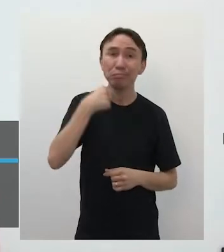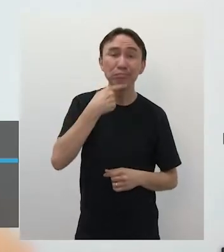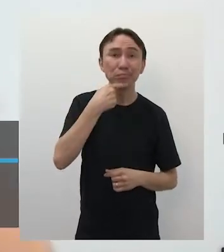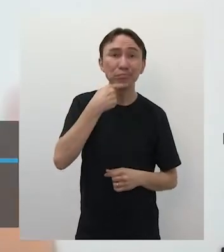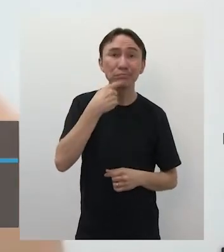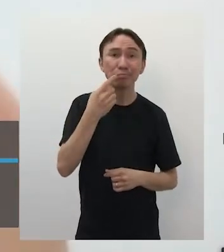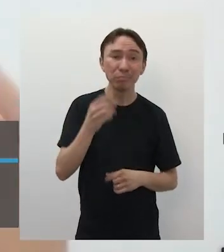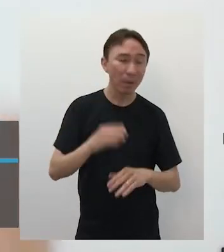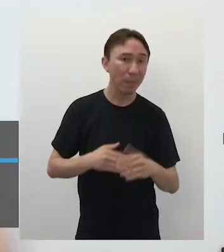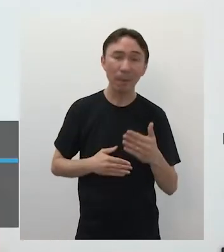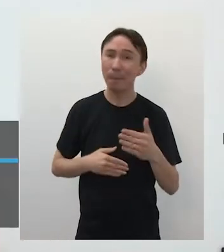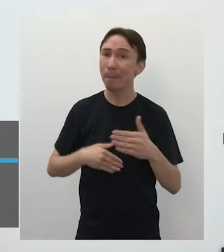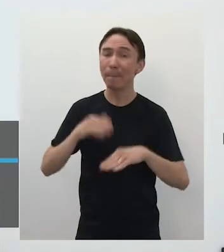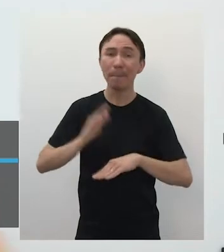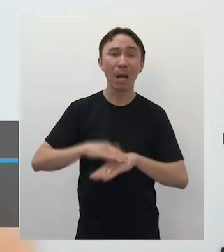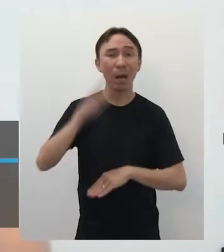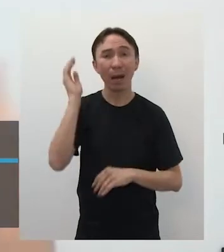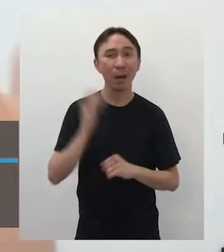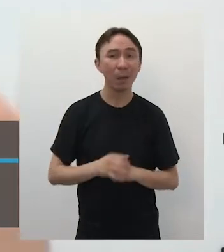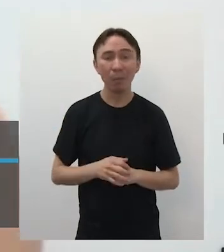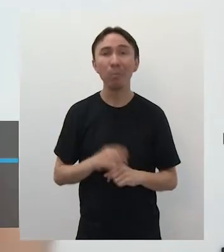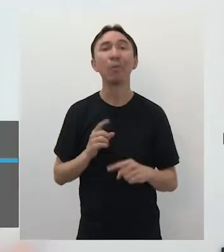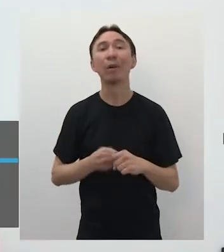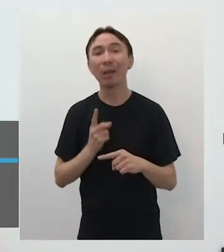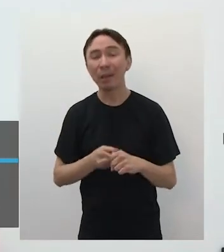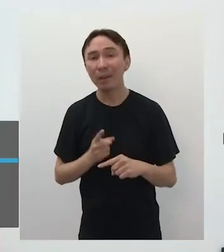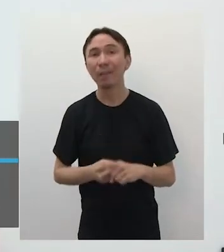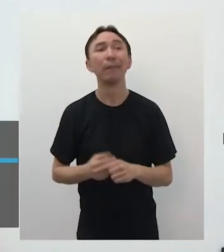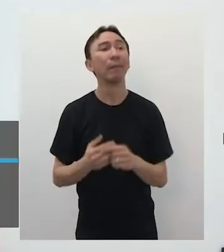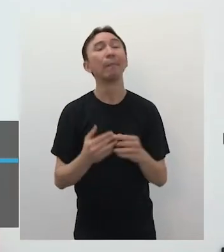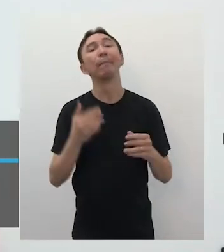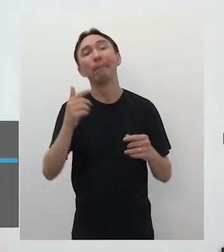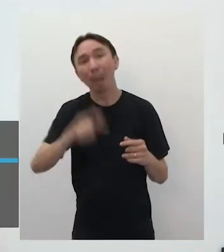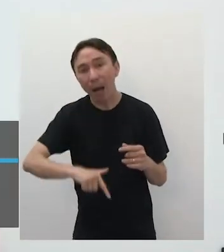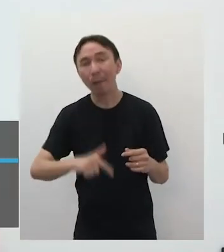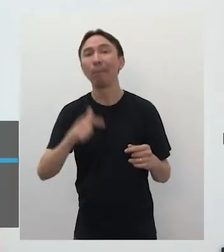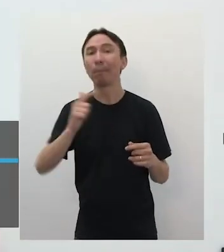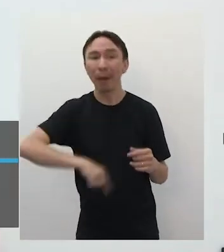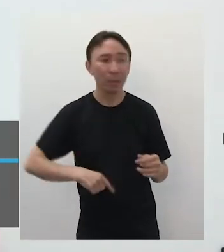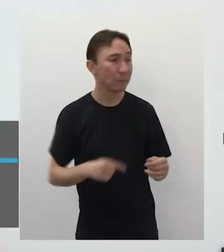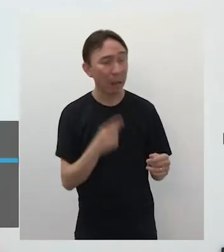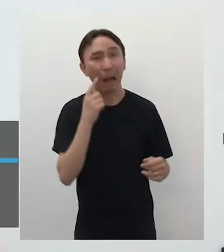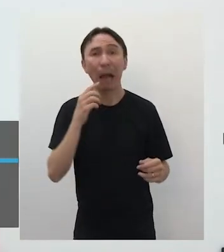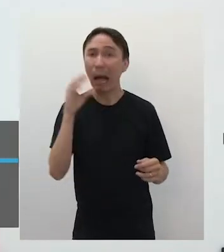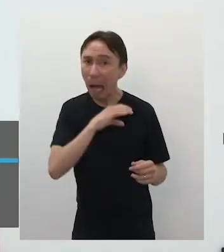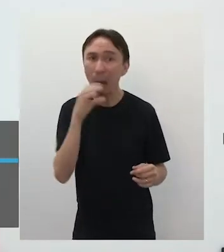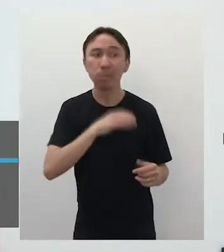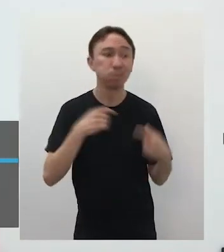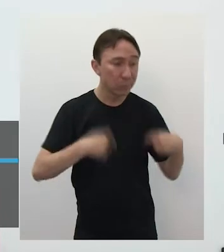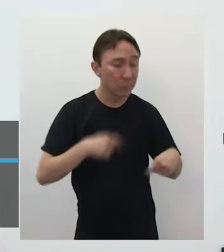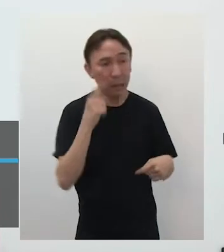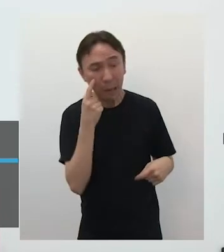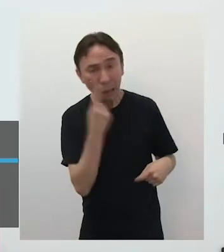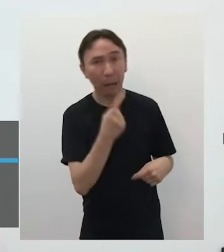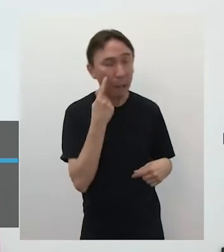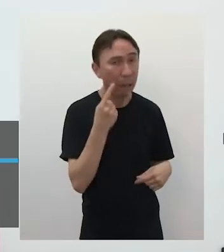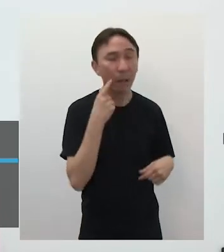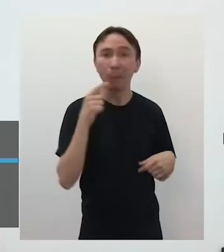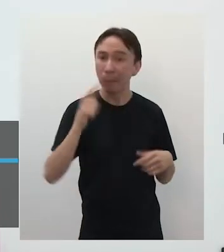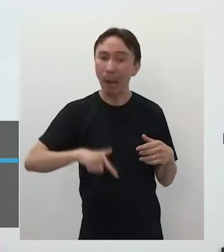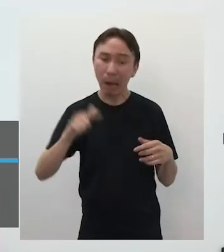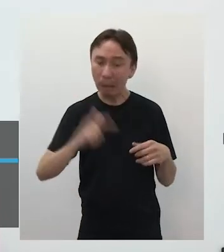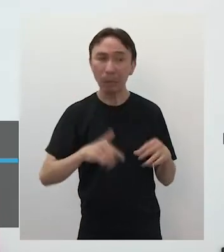Realmente. O tempo, eu digo, acho que os dirigentes podem concordar comigo, né?